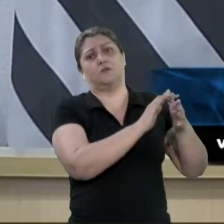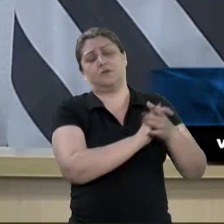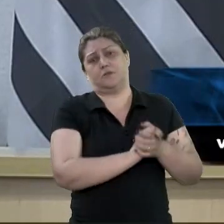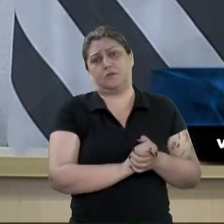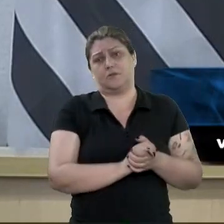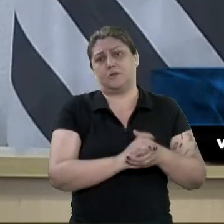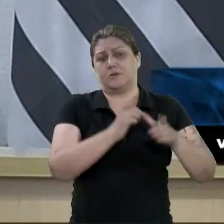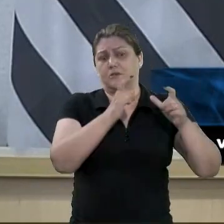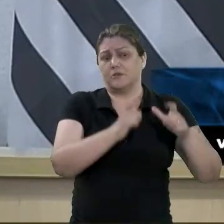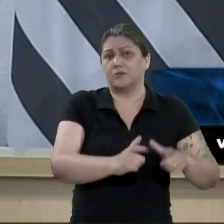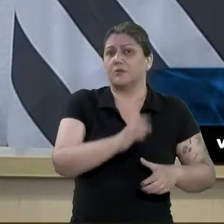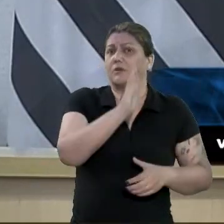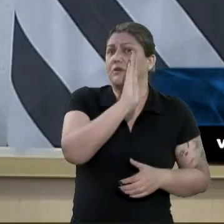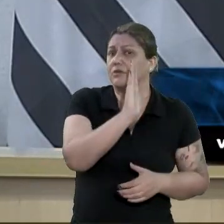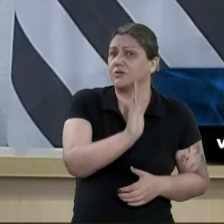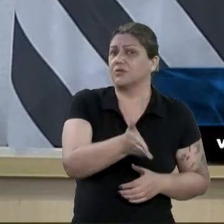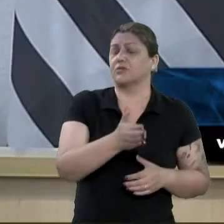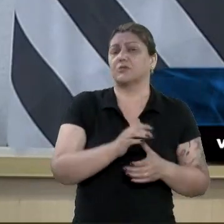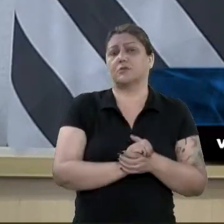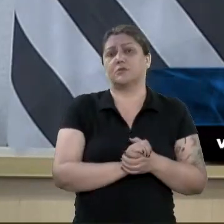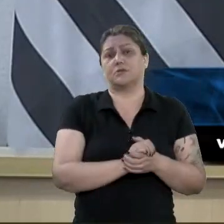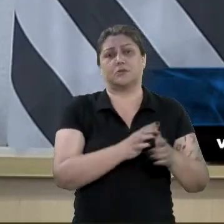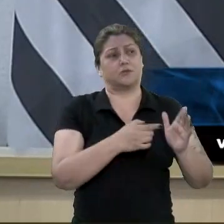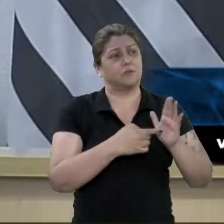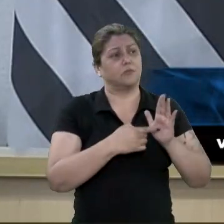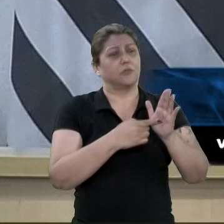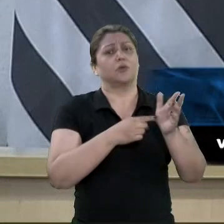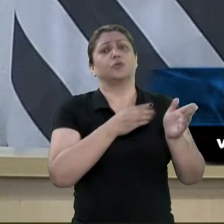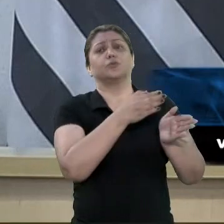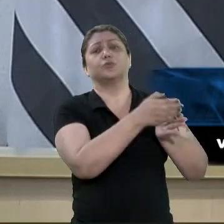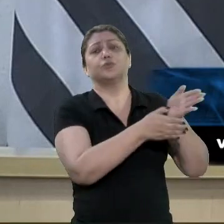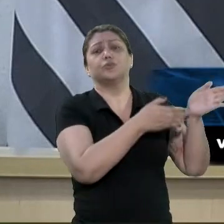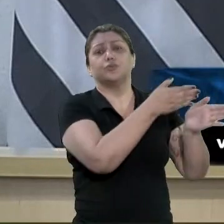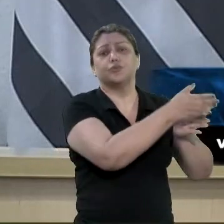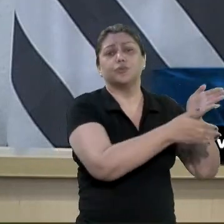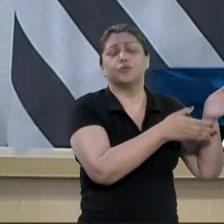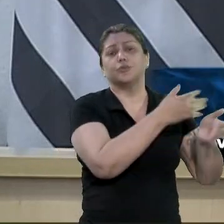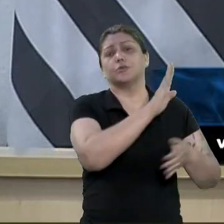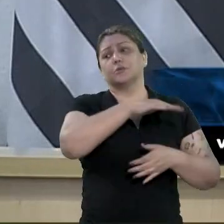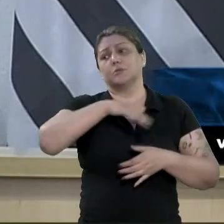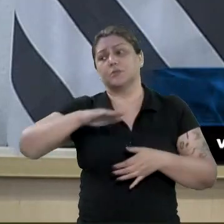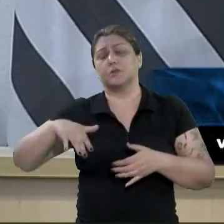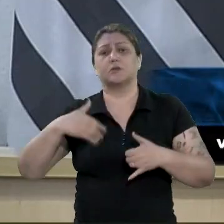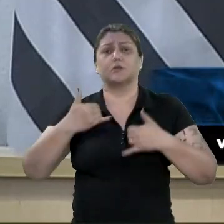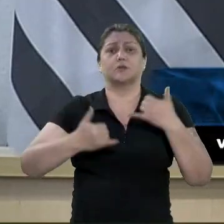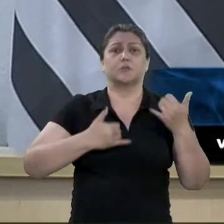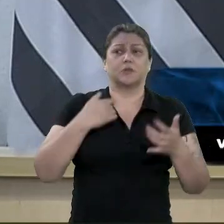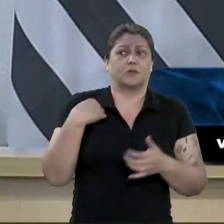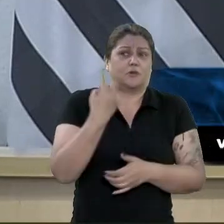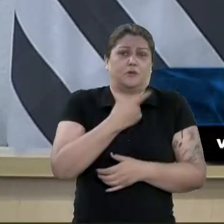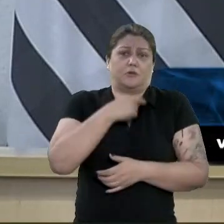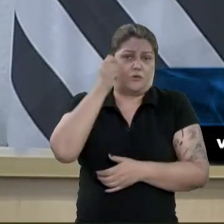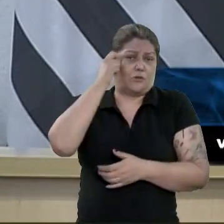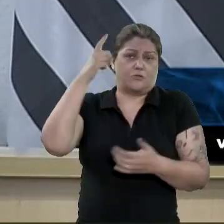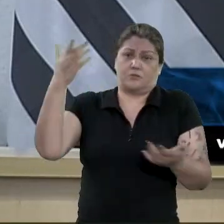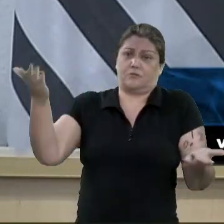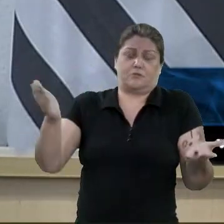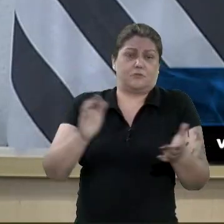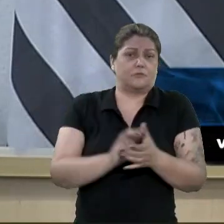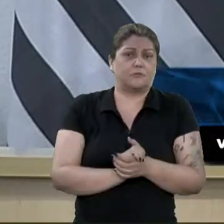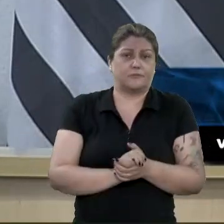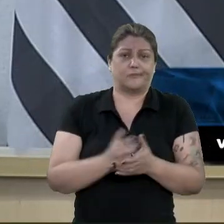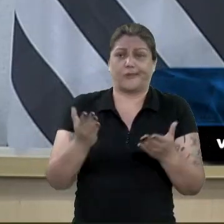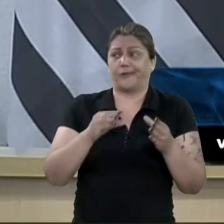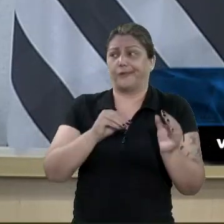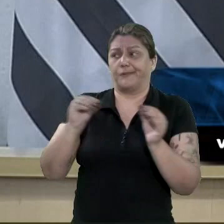aonde estava, botar para funcionar, para criançada. É a nossa cultura, né? E vai